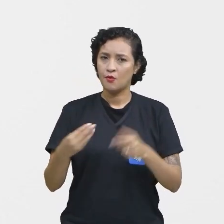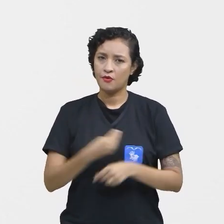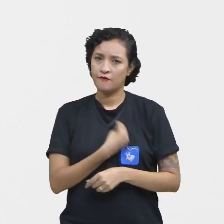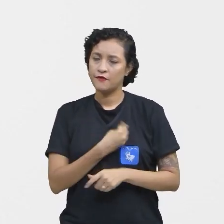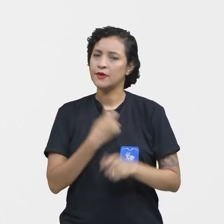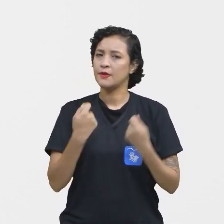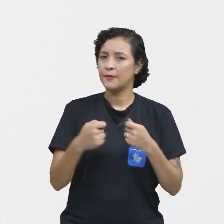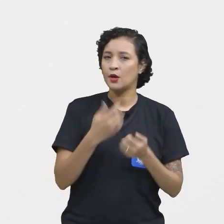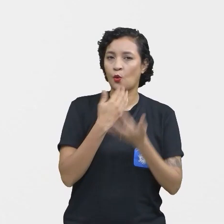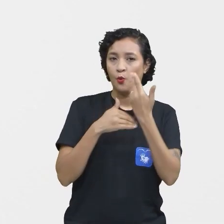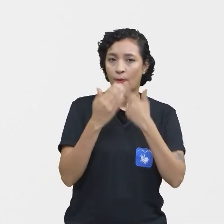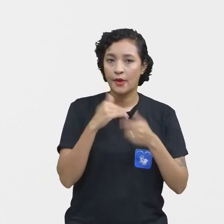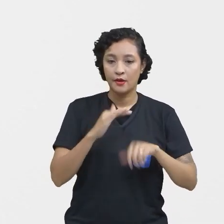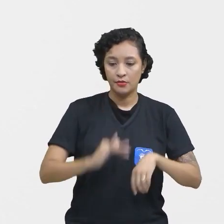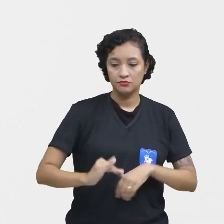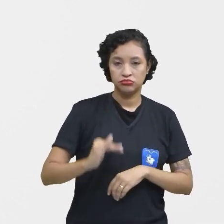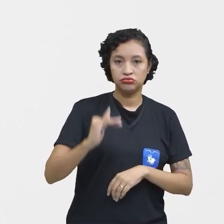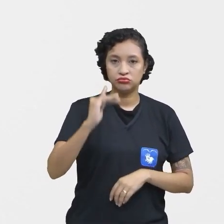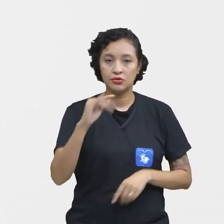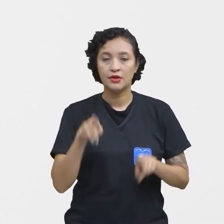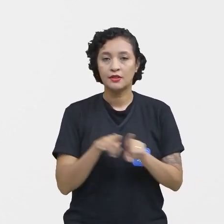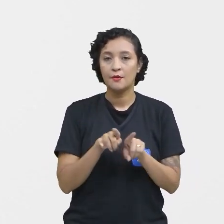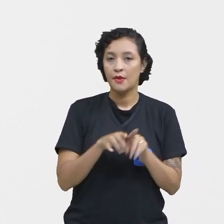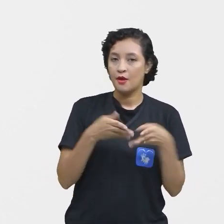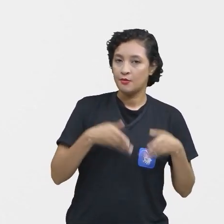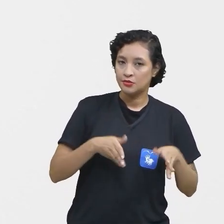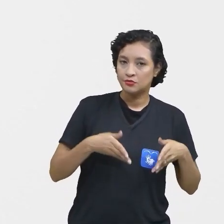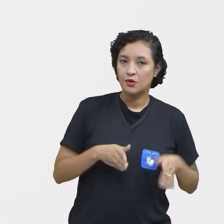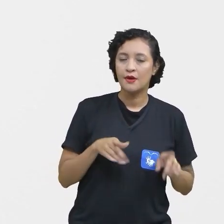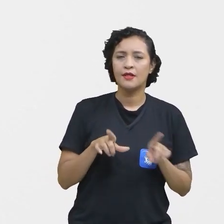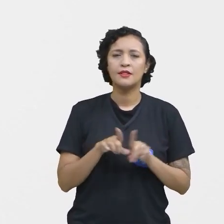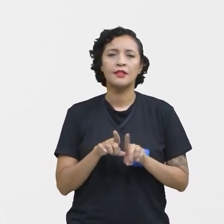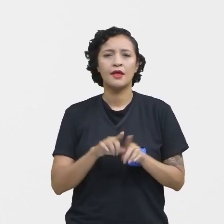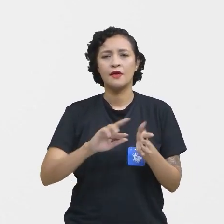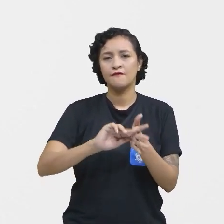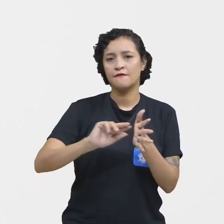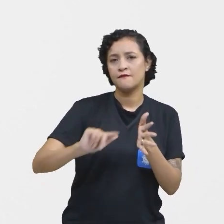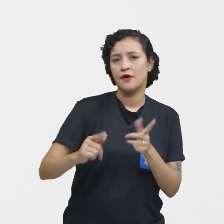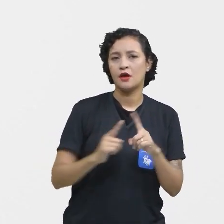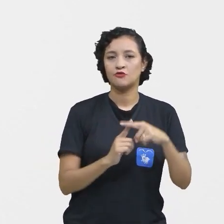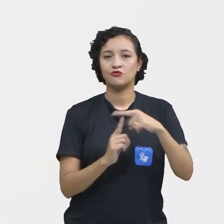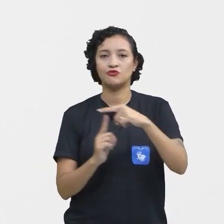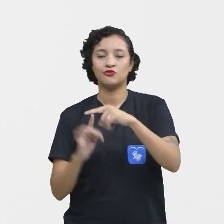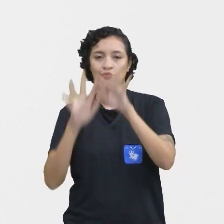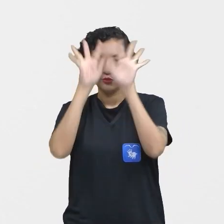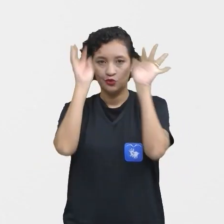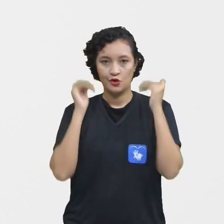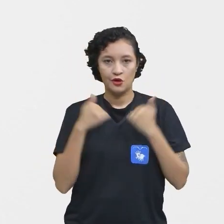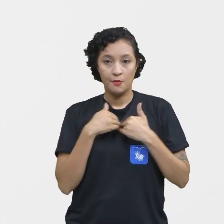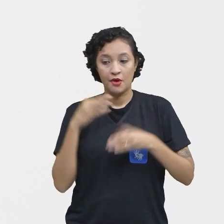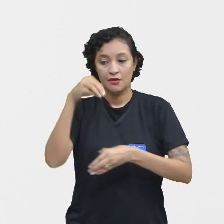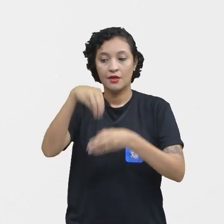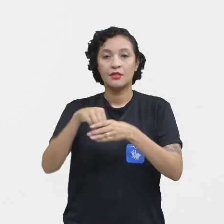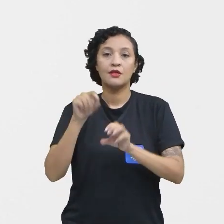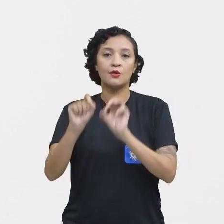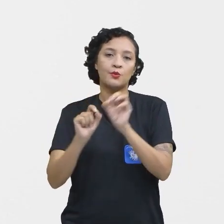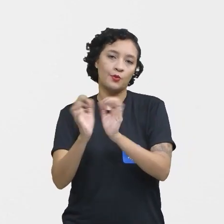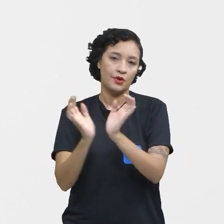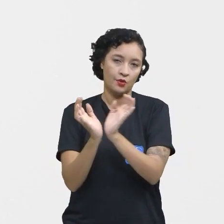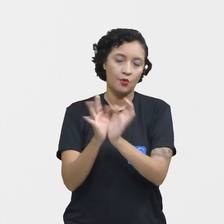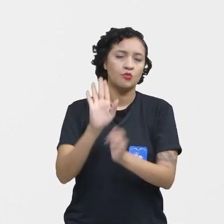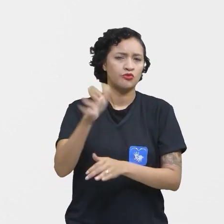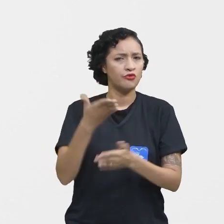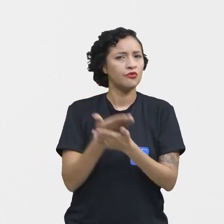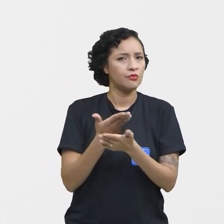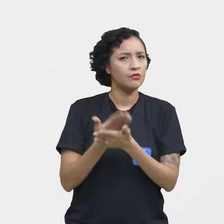animais carnívoros, herbívoros e onívoros, e todos eles fazem parte de uma cadeia alimentar, como nós já vimos em outras aulas.